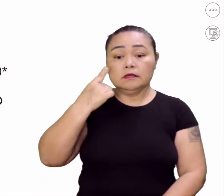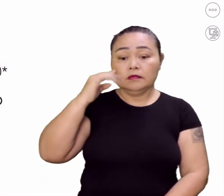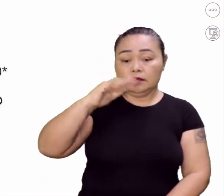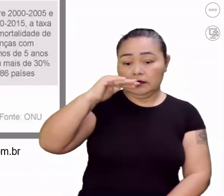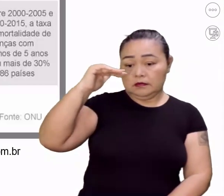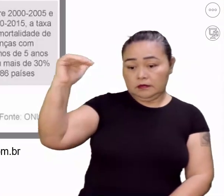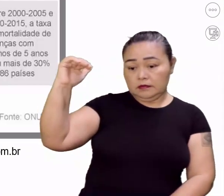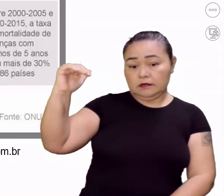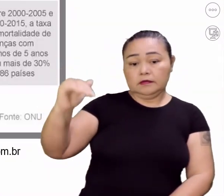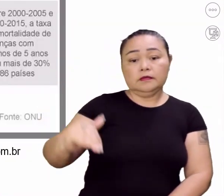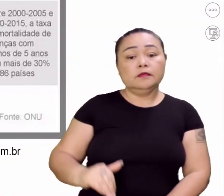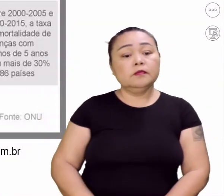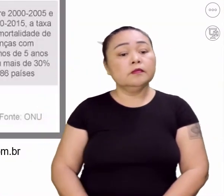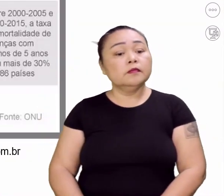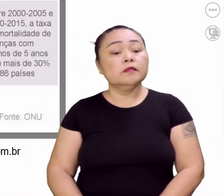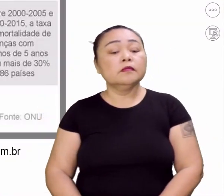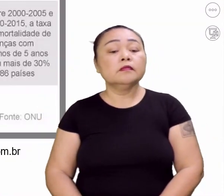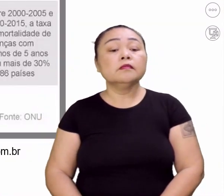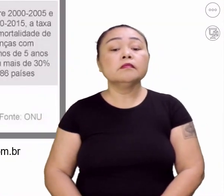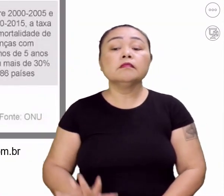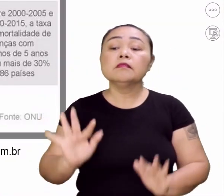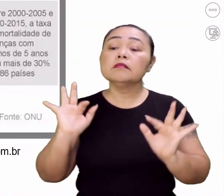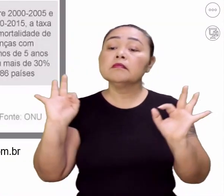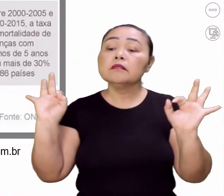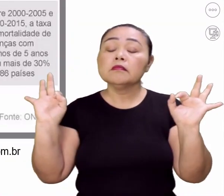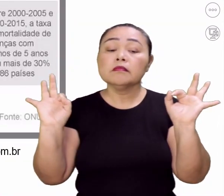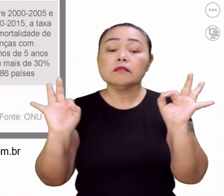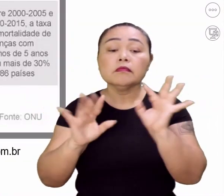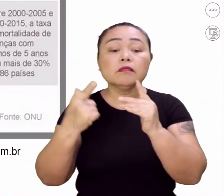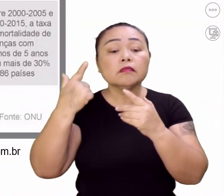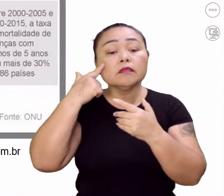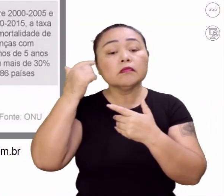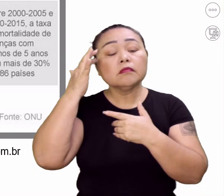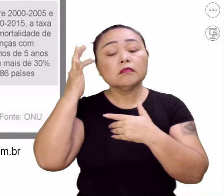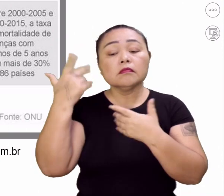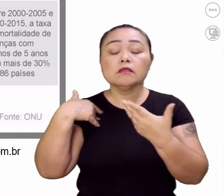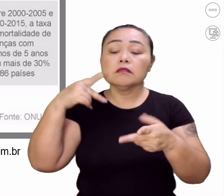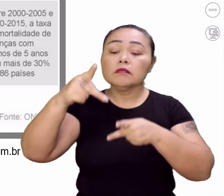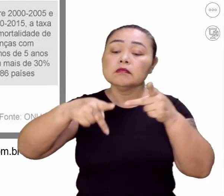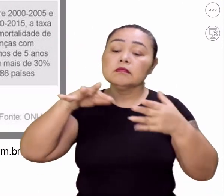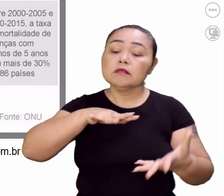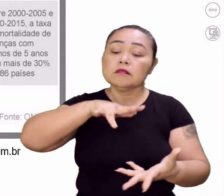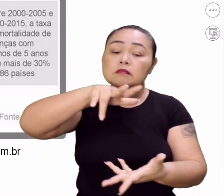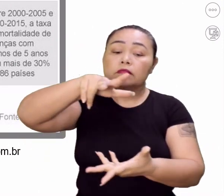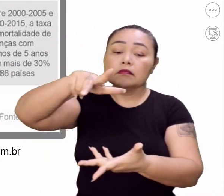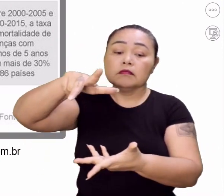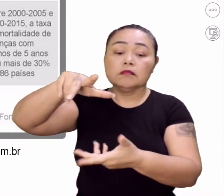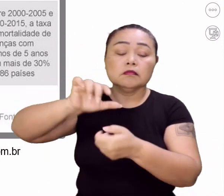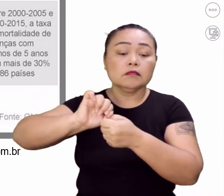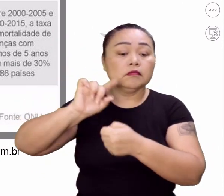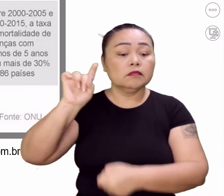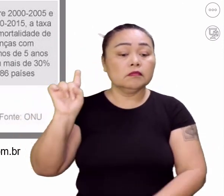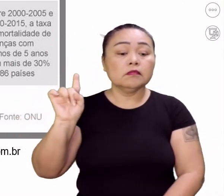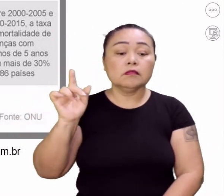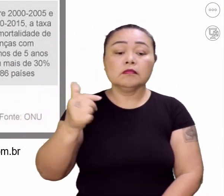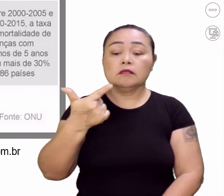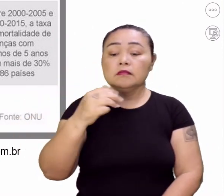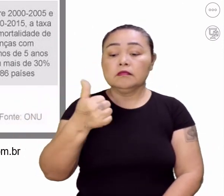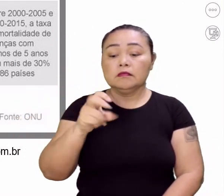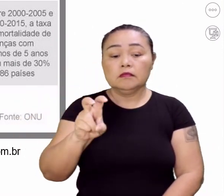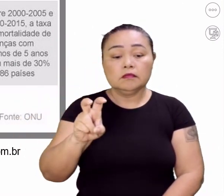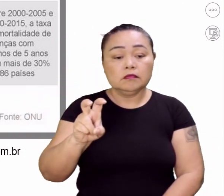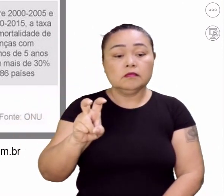cima. E fechamos a aula com essas previsões de crescimento da população mundial, né? Que aí está falando